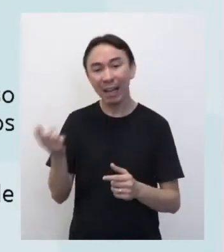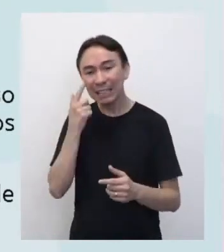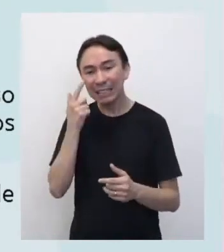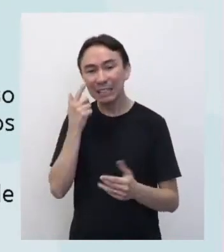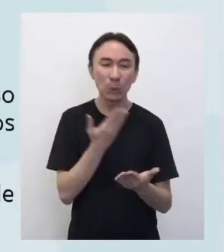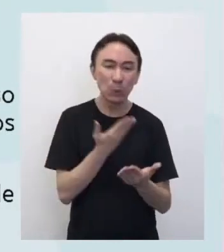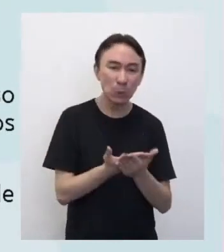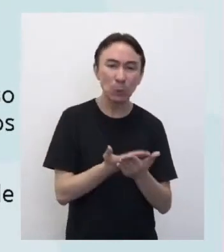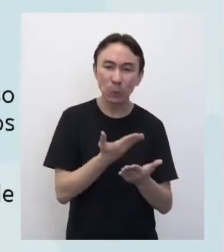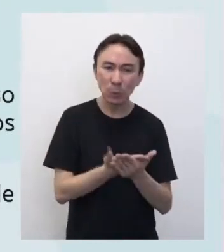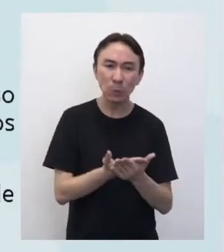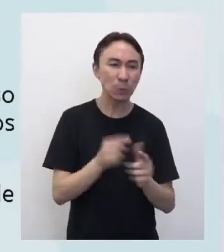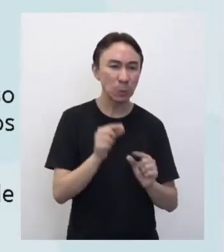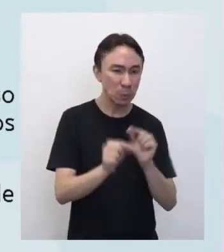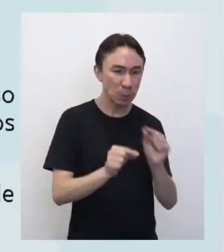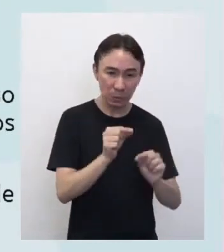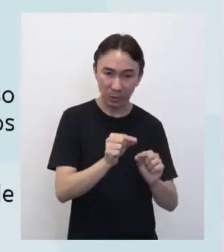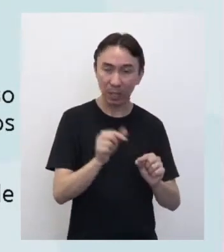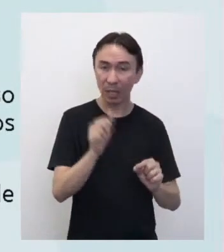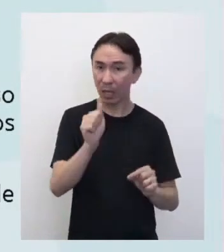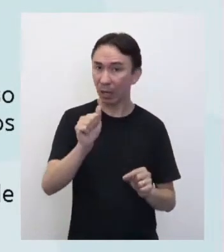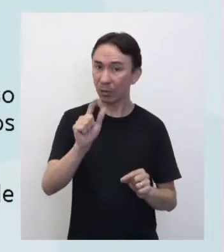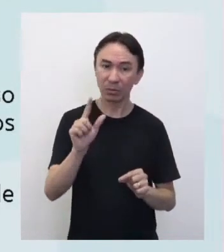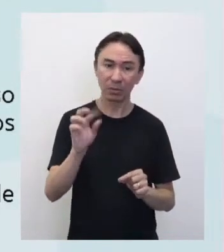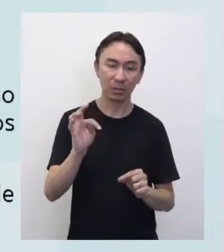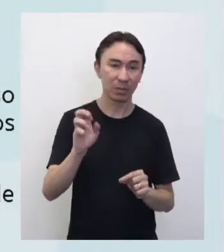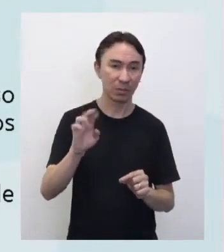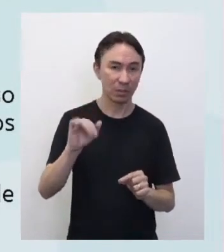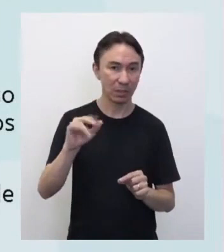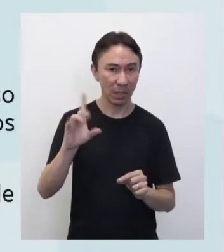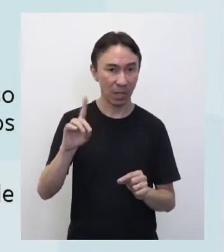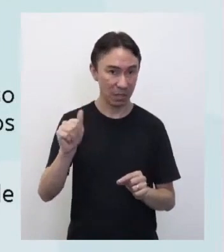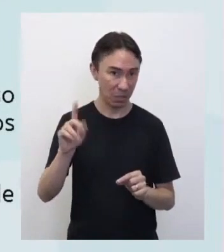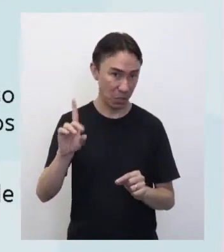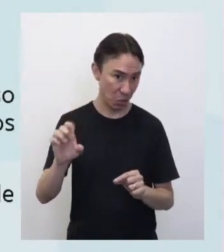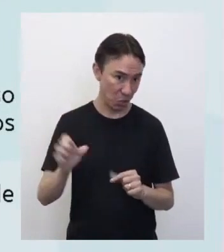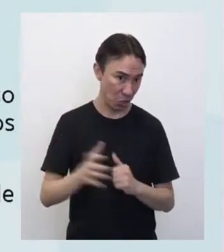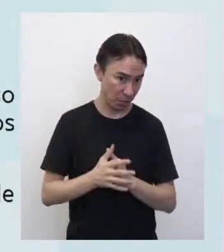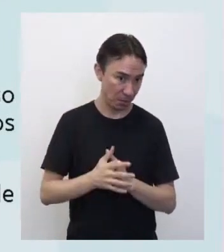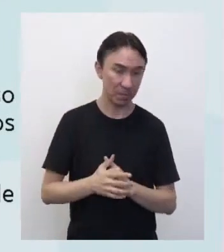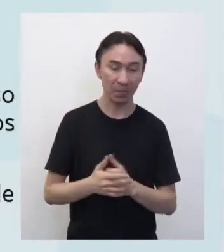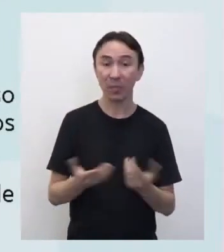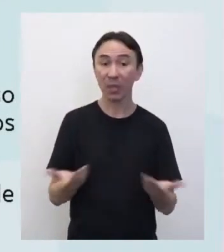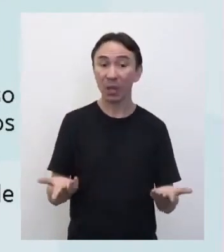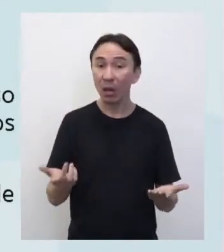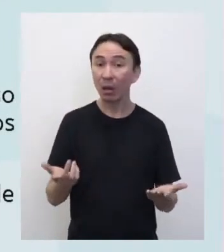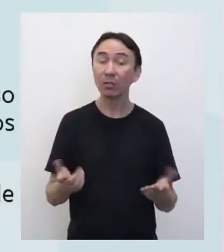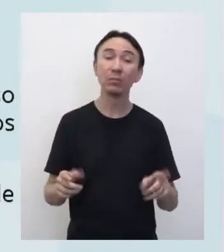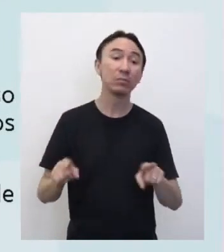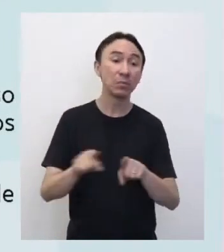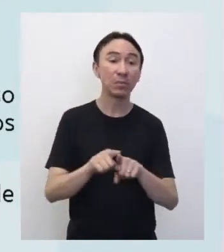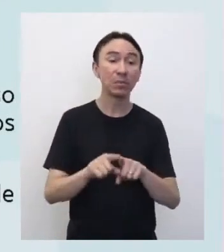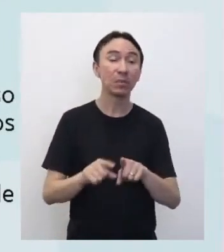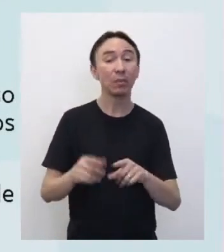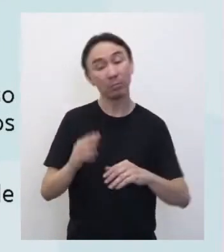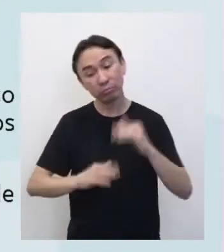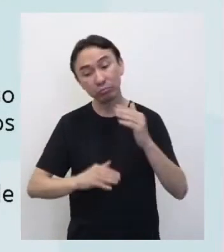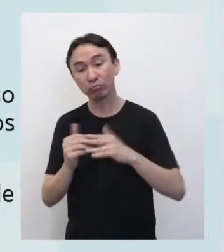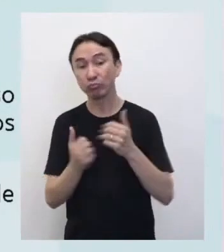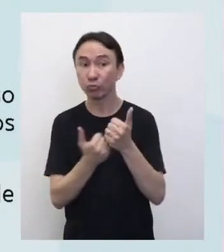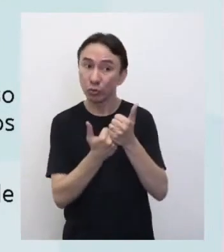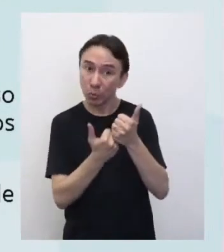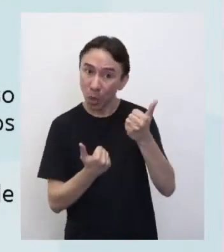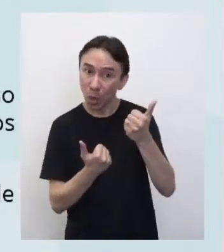a habilidade esta do terceiro bimestre que a gente está retomando hoje. Como habilidades de suporte, nós